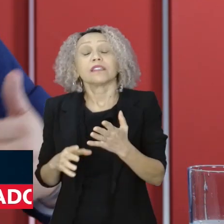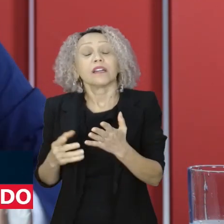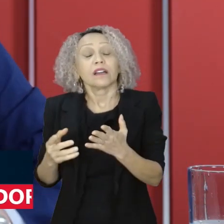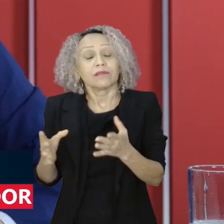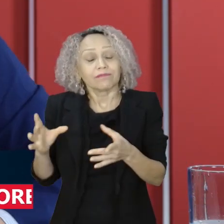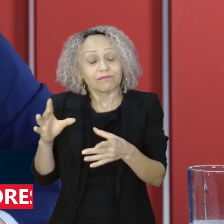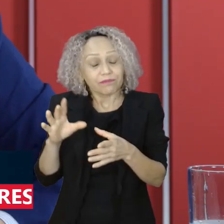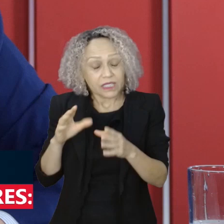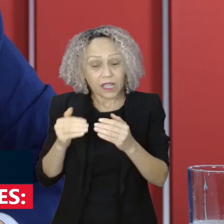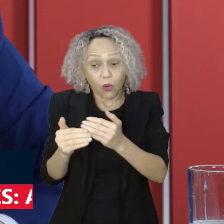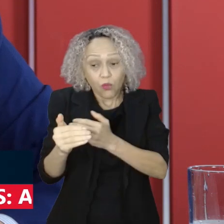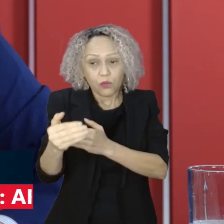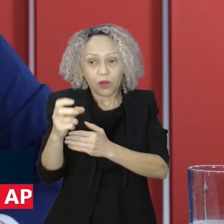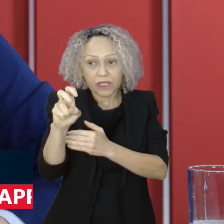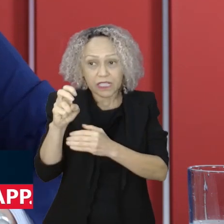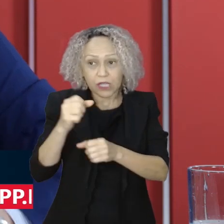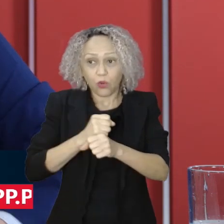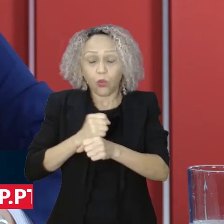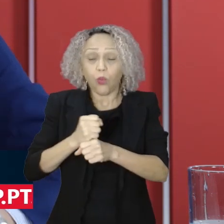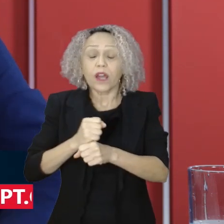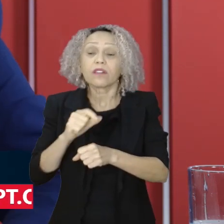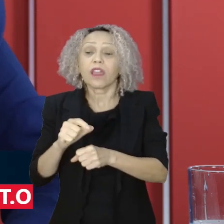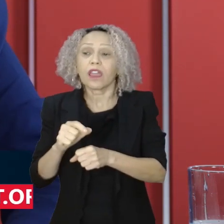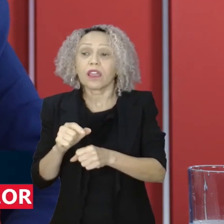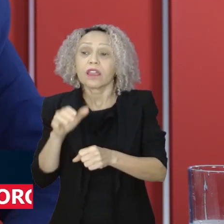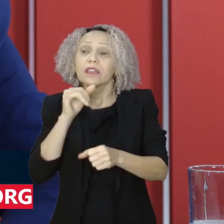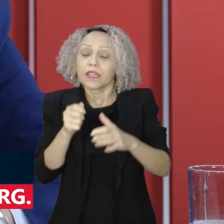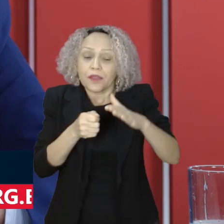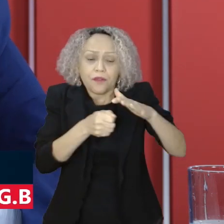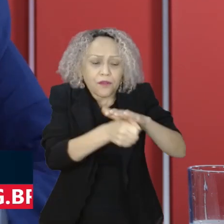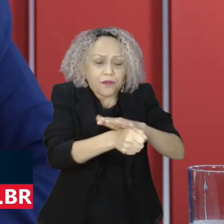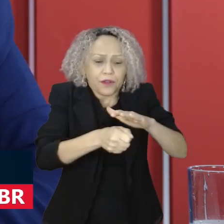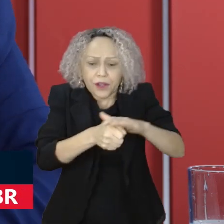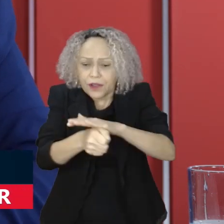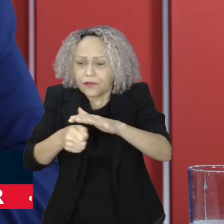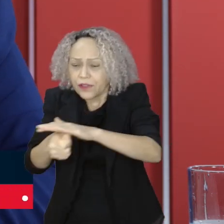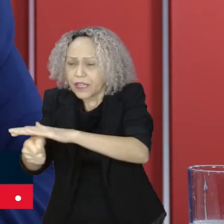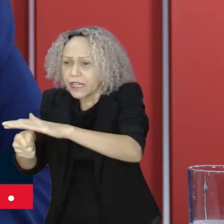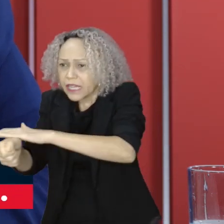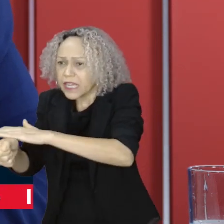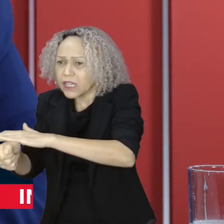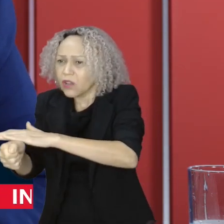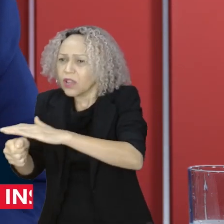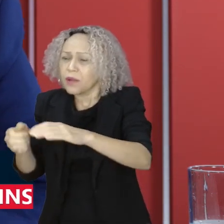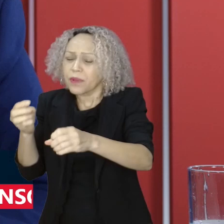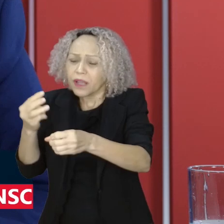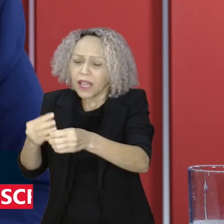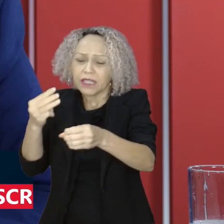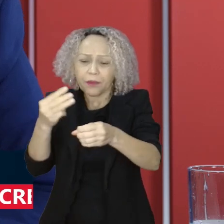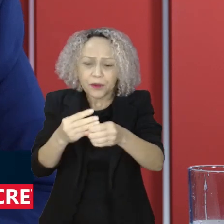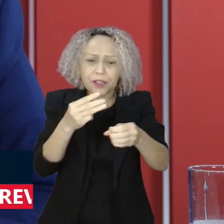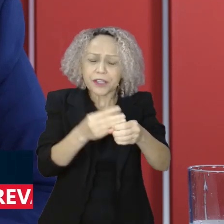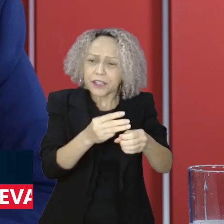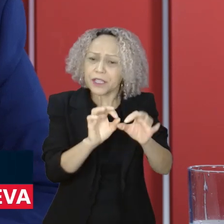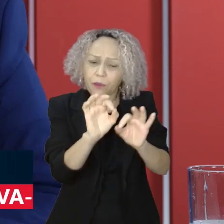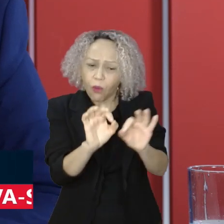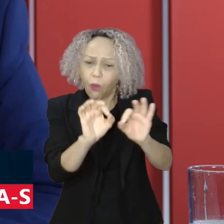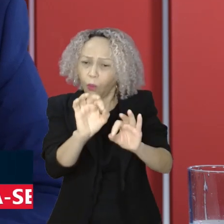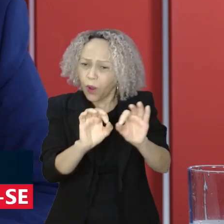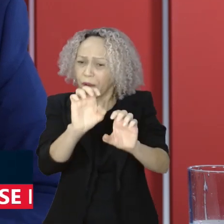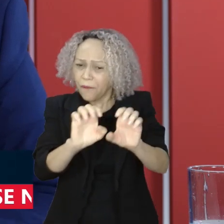anos, sejam feitos através de transferência fundo a fundo, né, com cada município estruturando a sua capacidade